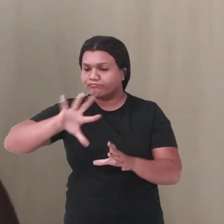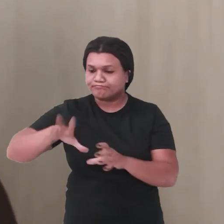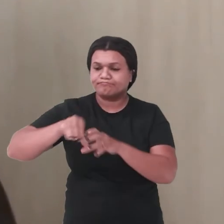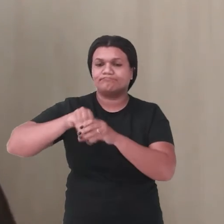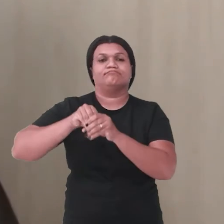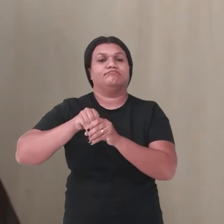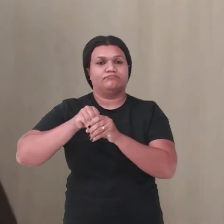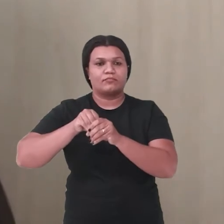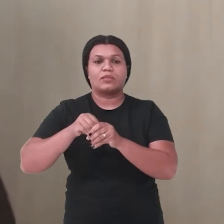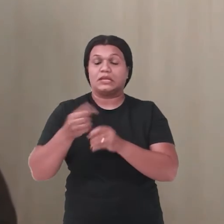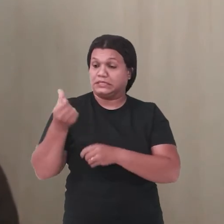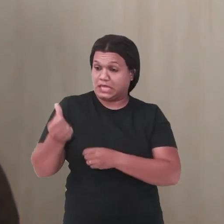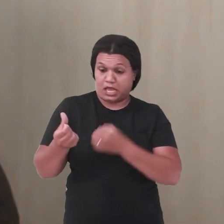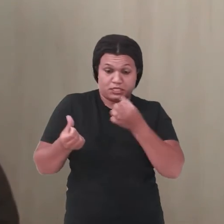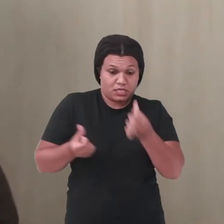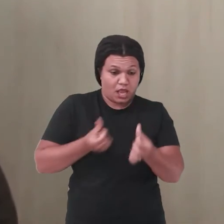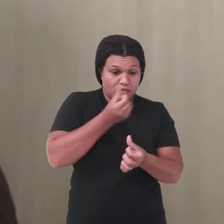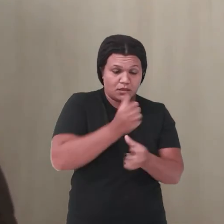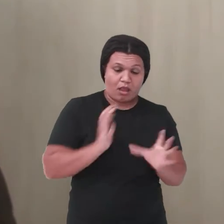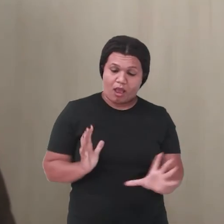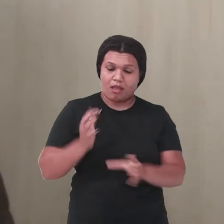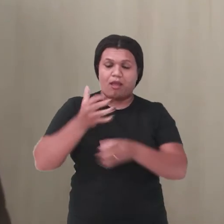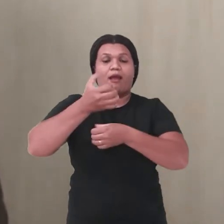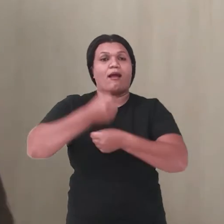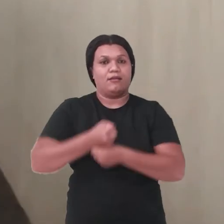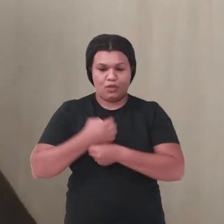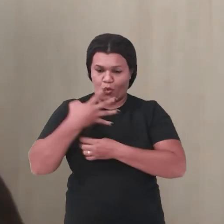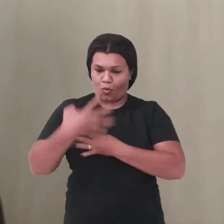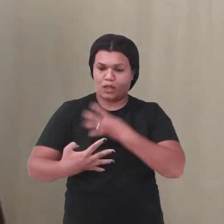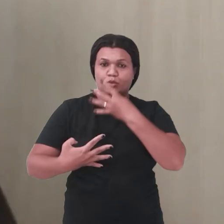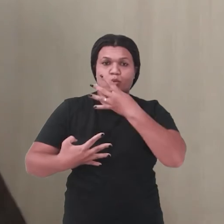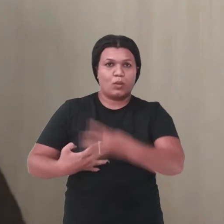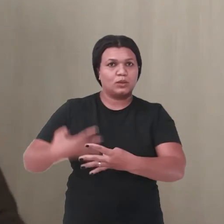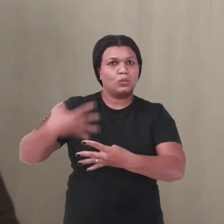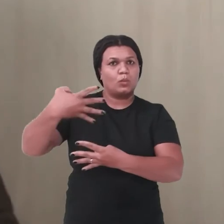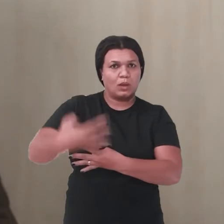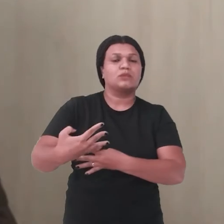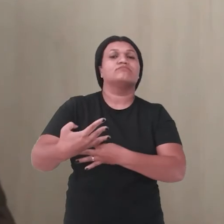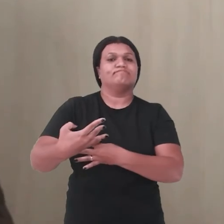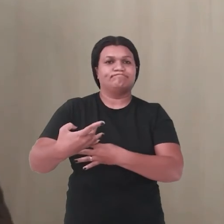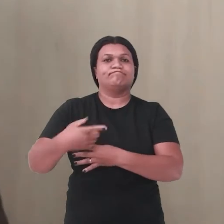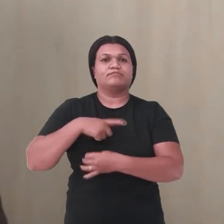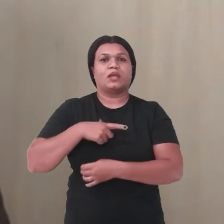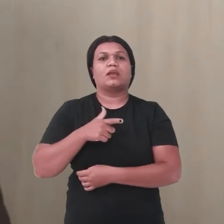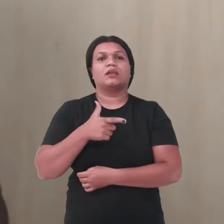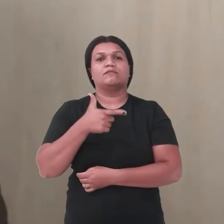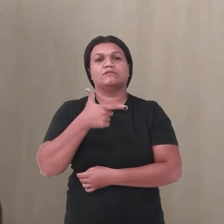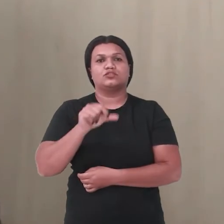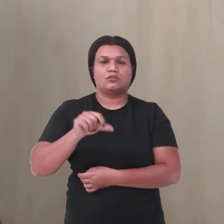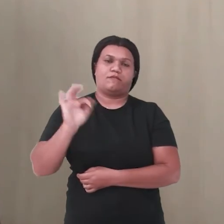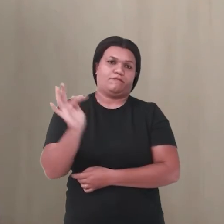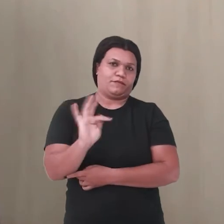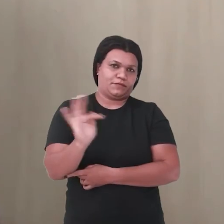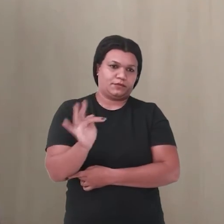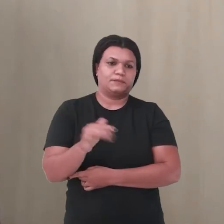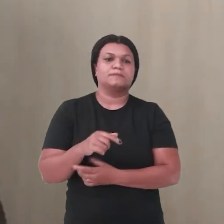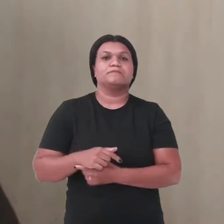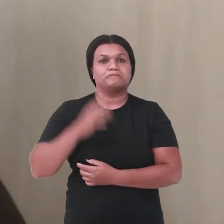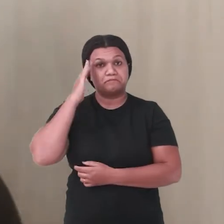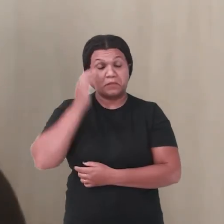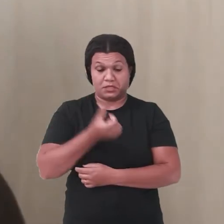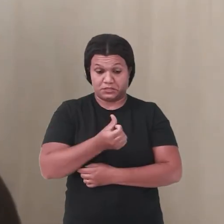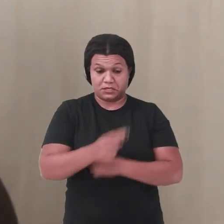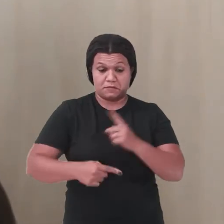fevereiro, justamente para compreender essas 6 horas que ficam sobrando aí do movimento. 6 mais 6, 12, 6 mais